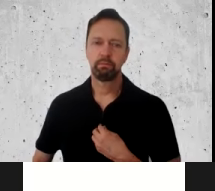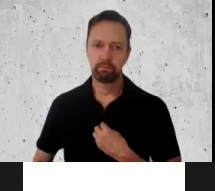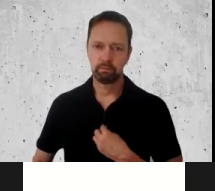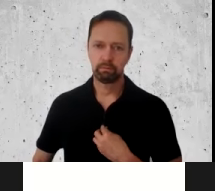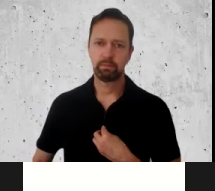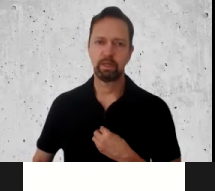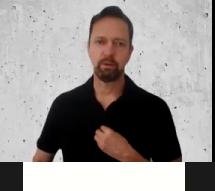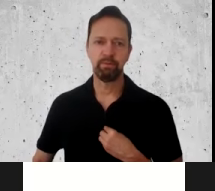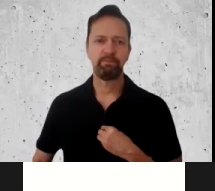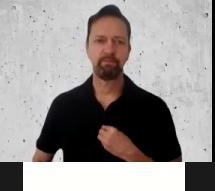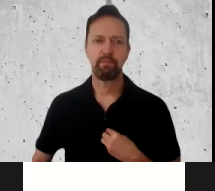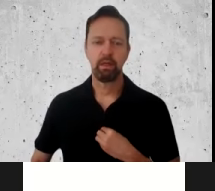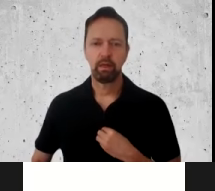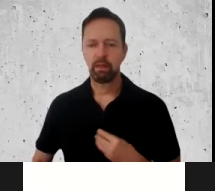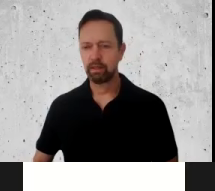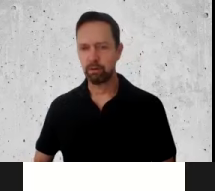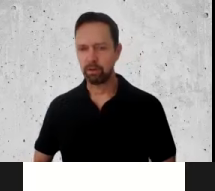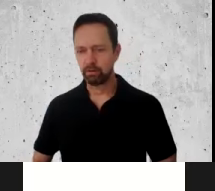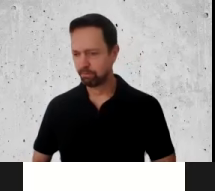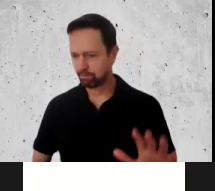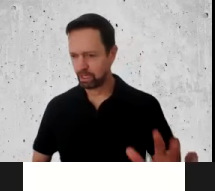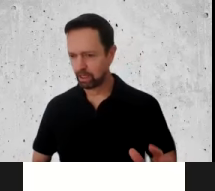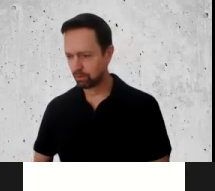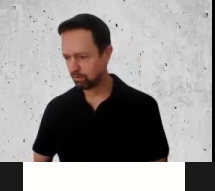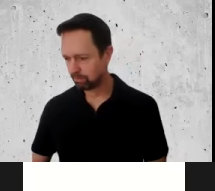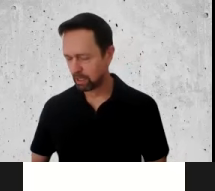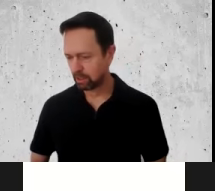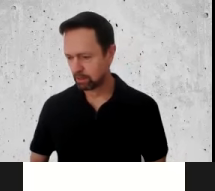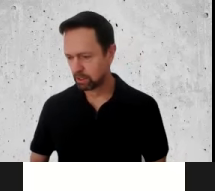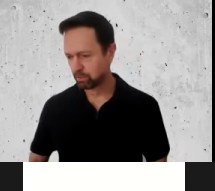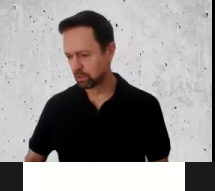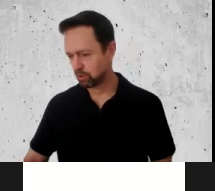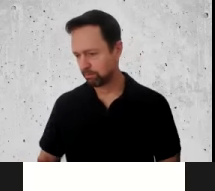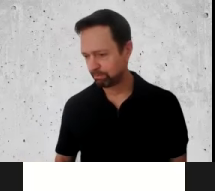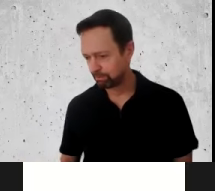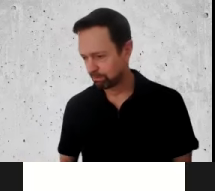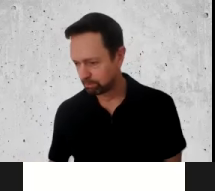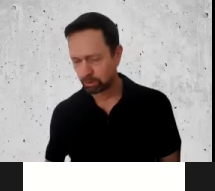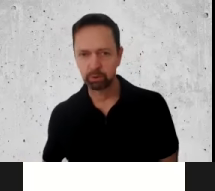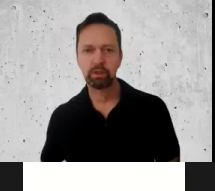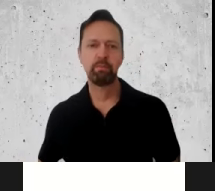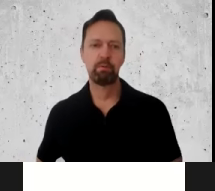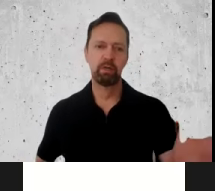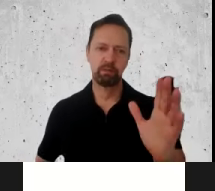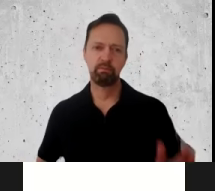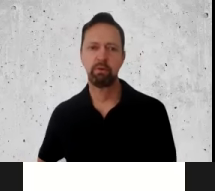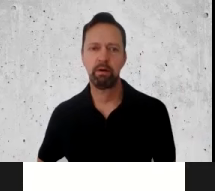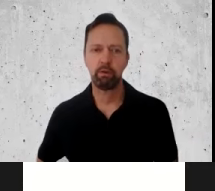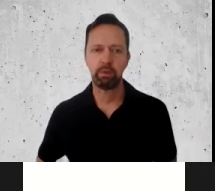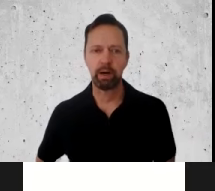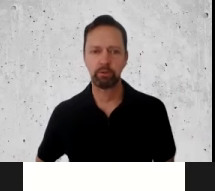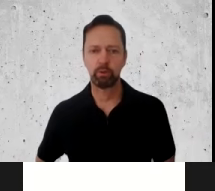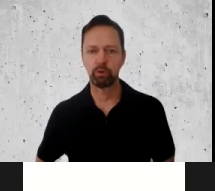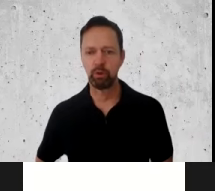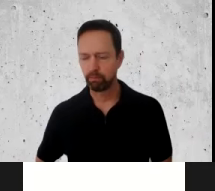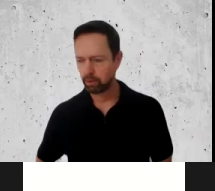de reconhecimento na academia. Tá bom, então, obrigado. A gente passou um pouco do tempo, mas